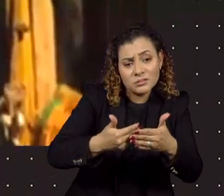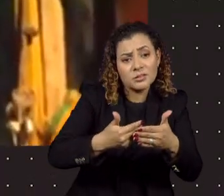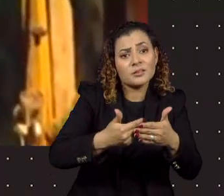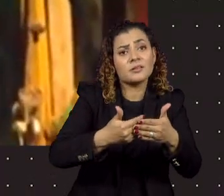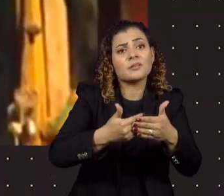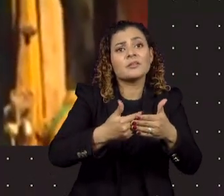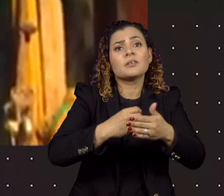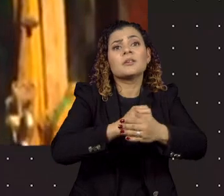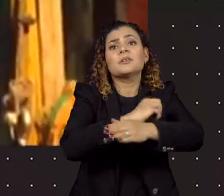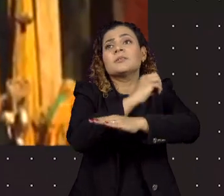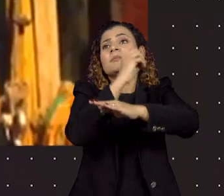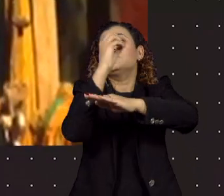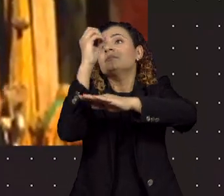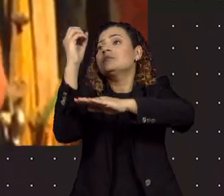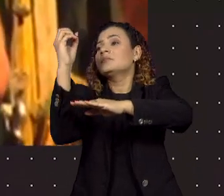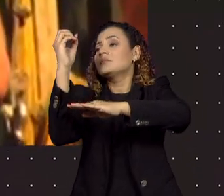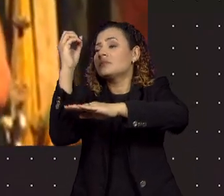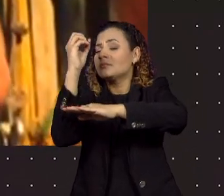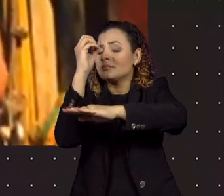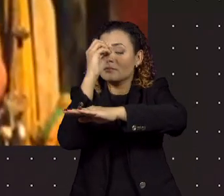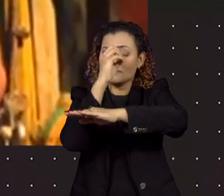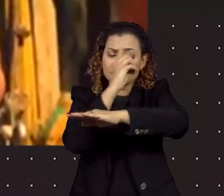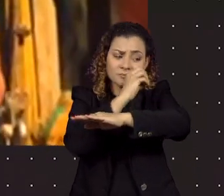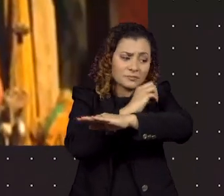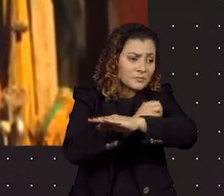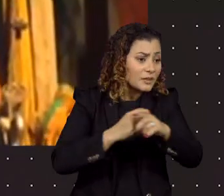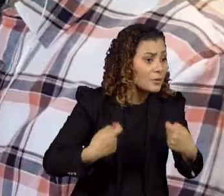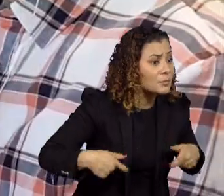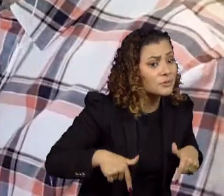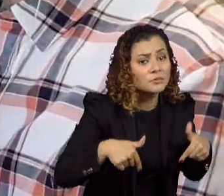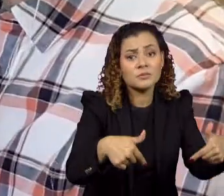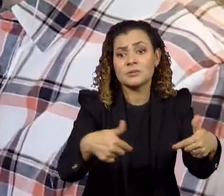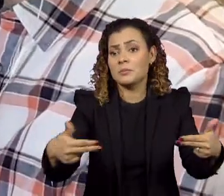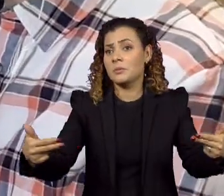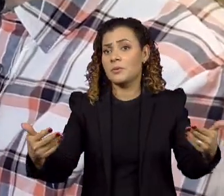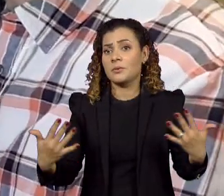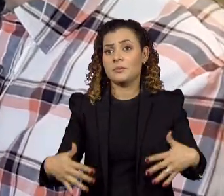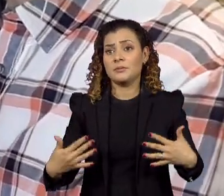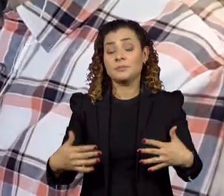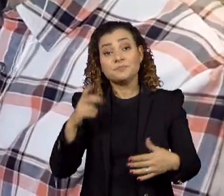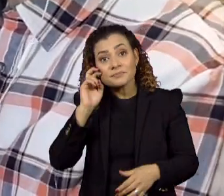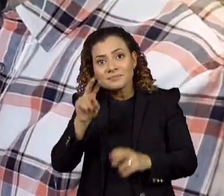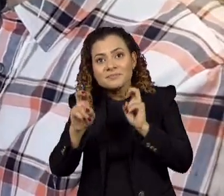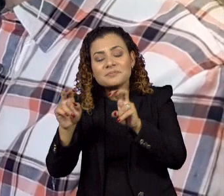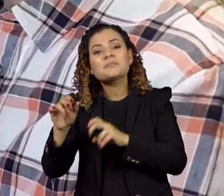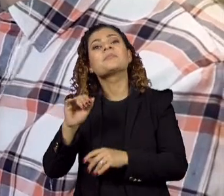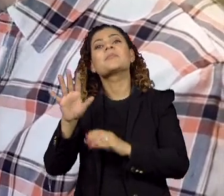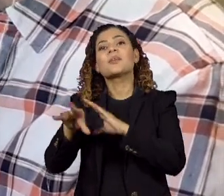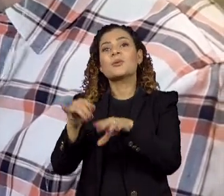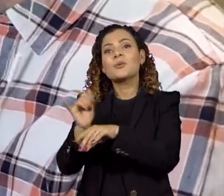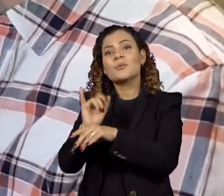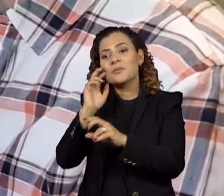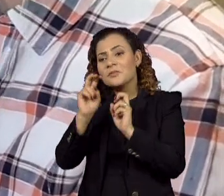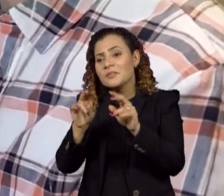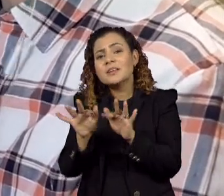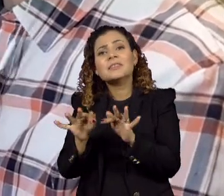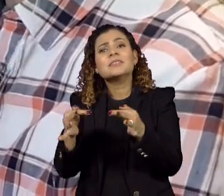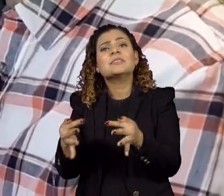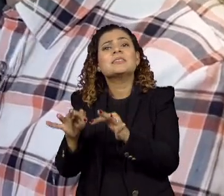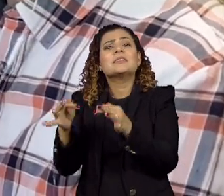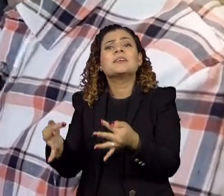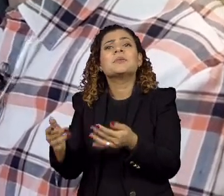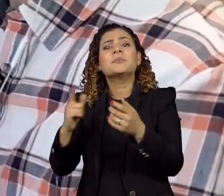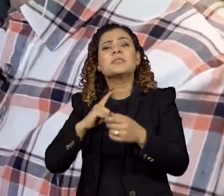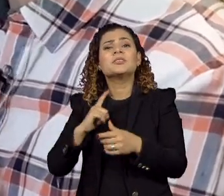dia, então eu preciso fazer alguma coisa. Quando a gente assistiu os espetáculos do Willo Krugli, parecia tudo muito simples, parecia que